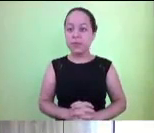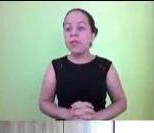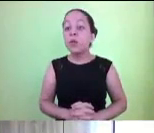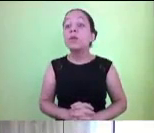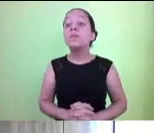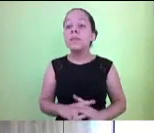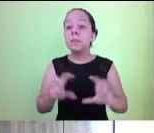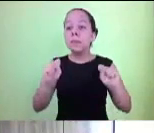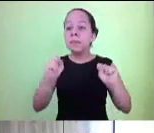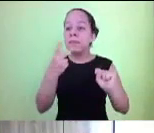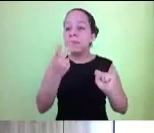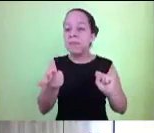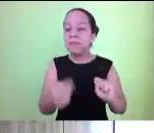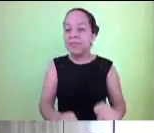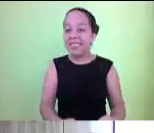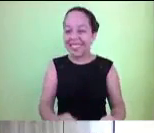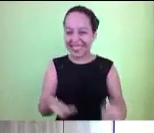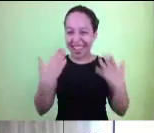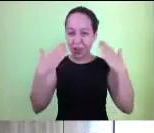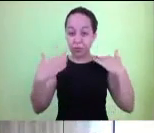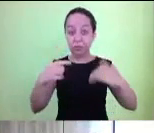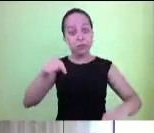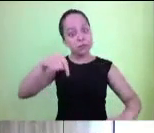Tá desligado, Angélica.